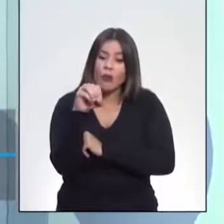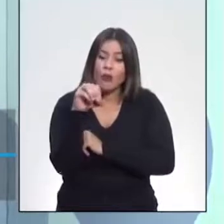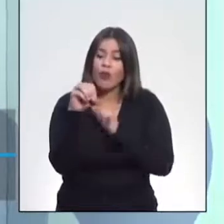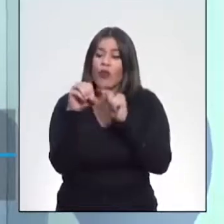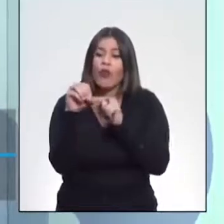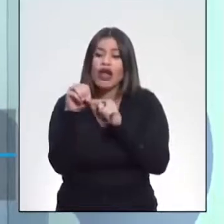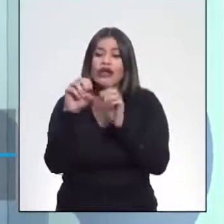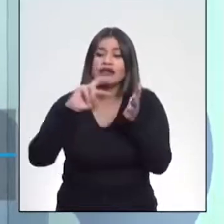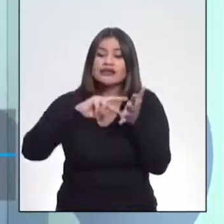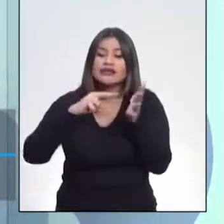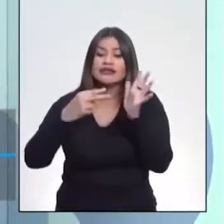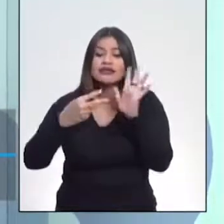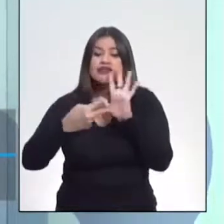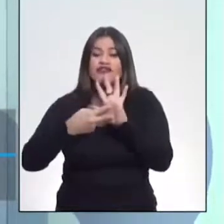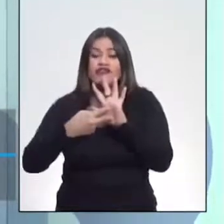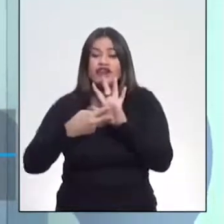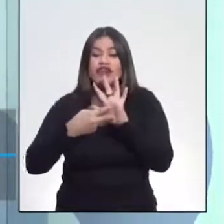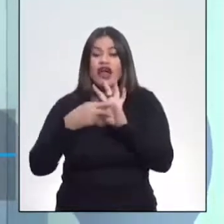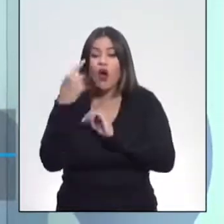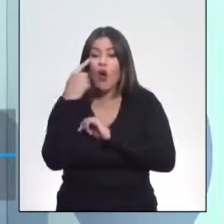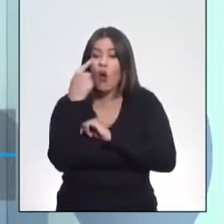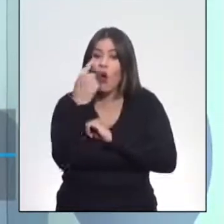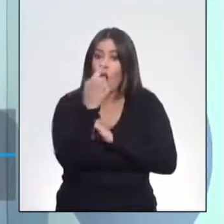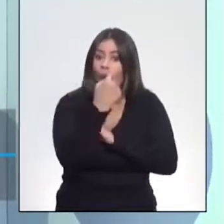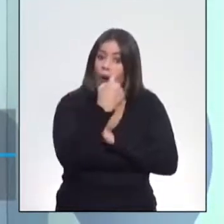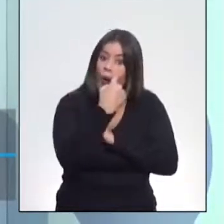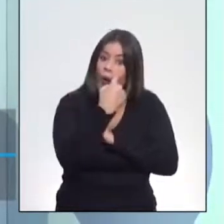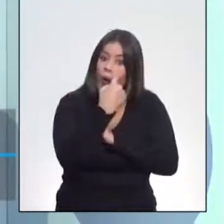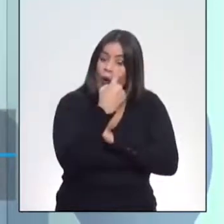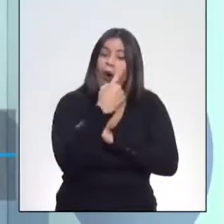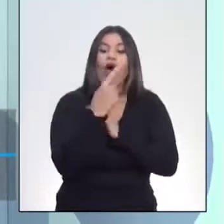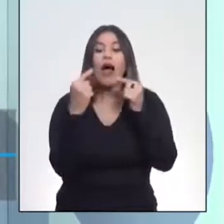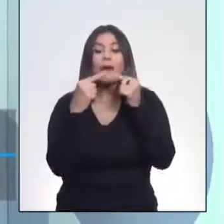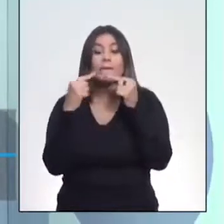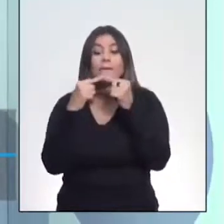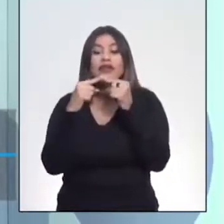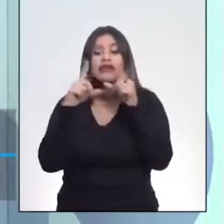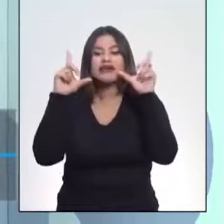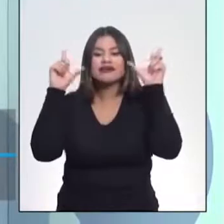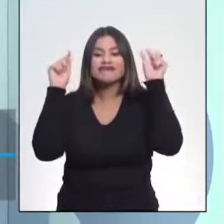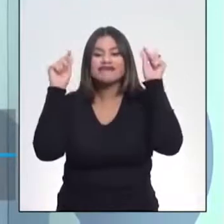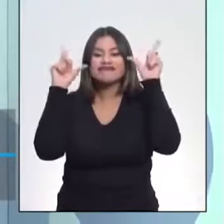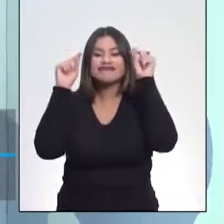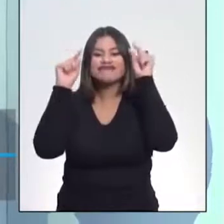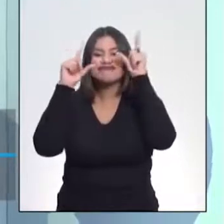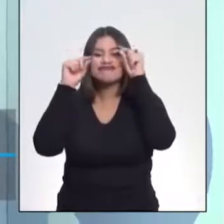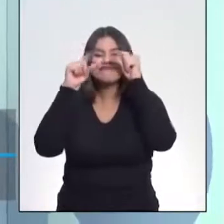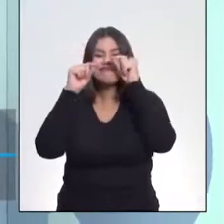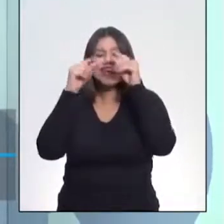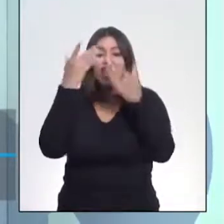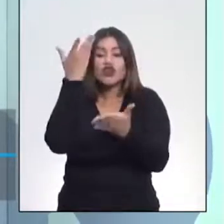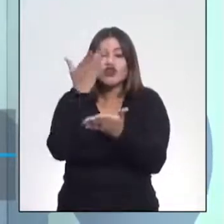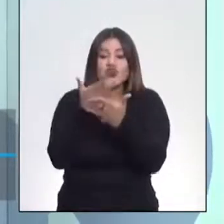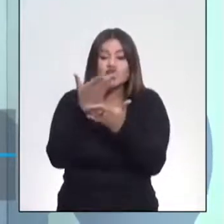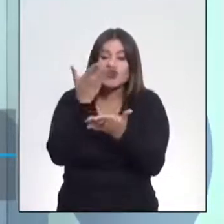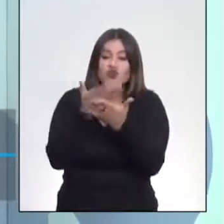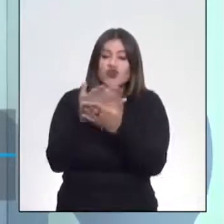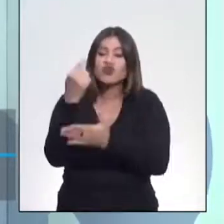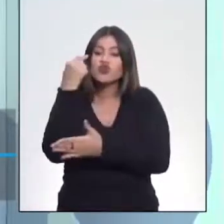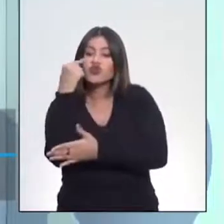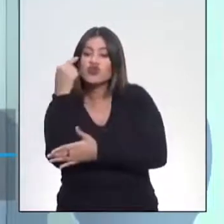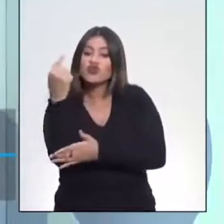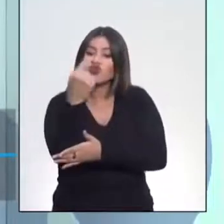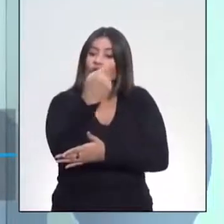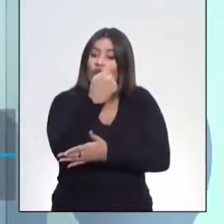lo guia e Logos estudo palavra verbo então estudo dos olhos Ou seja